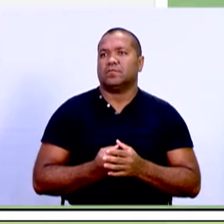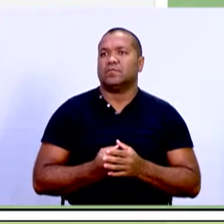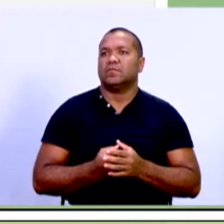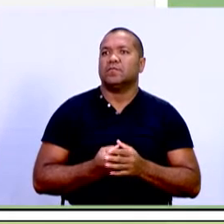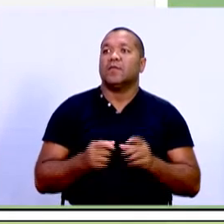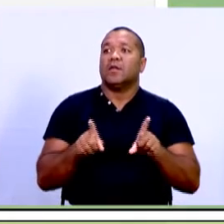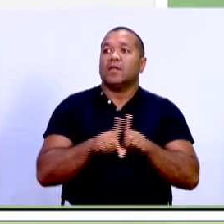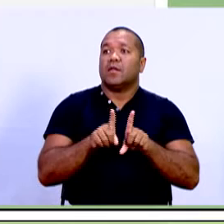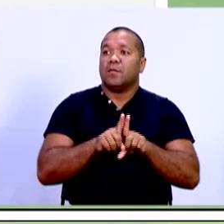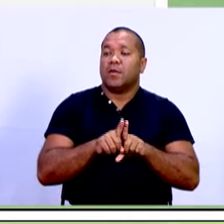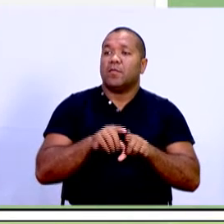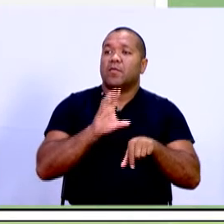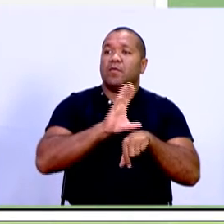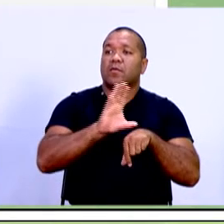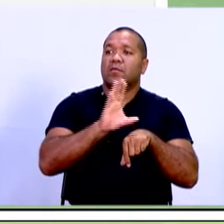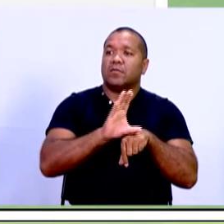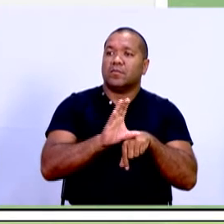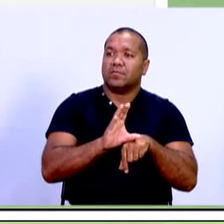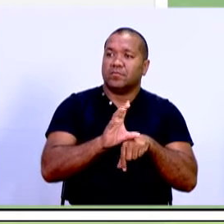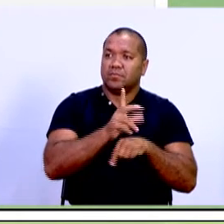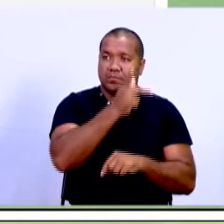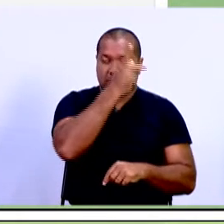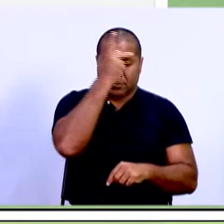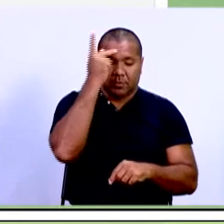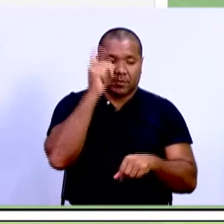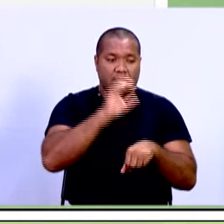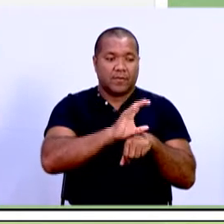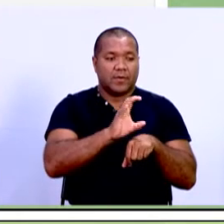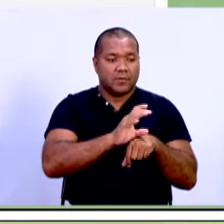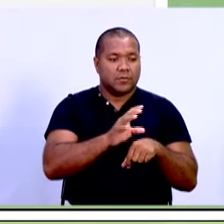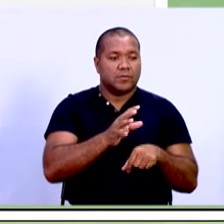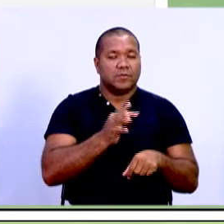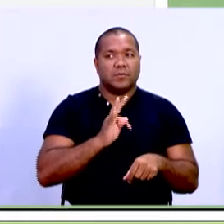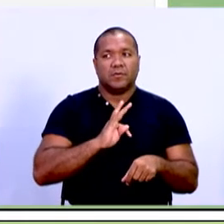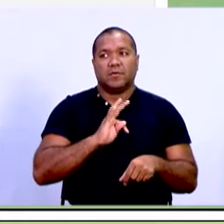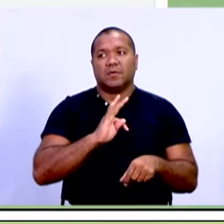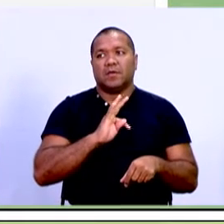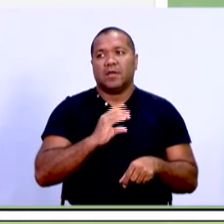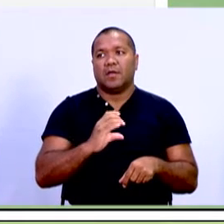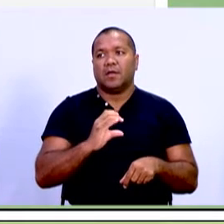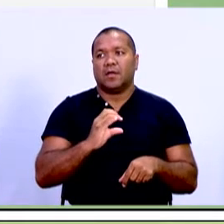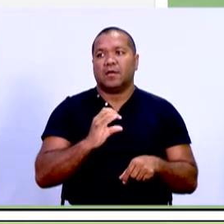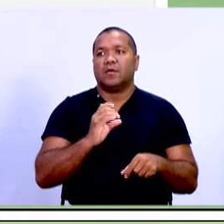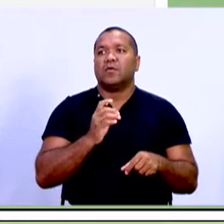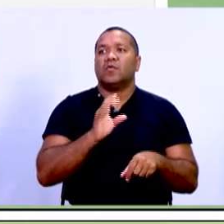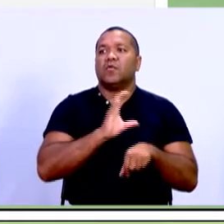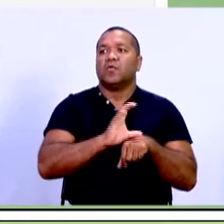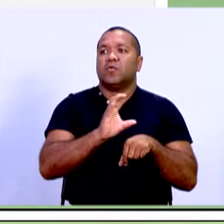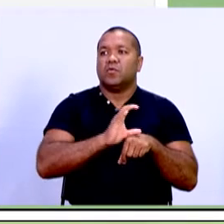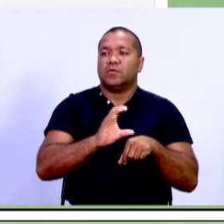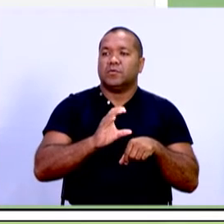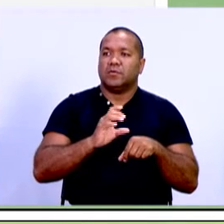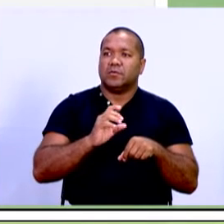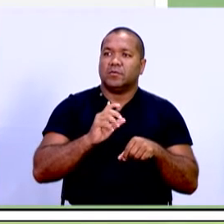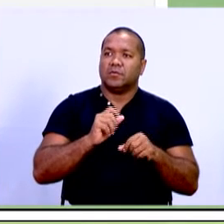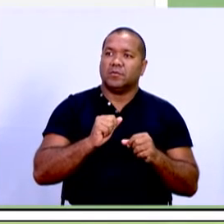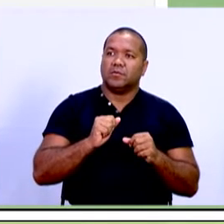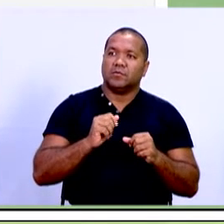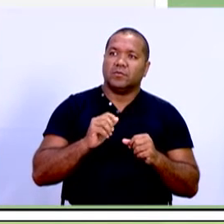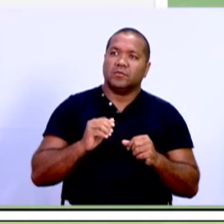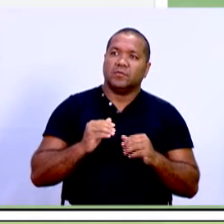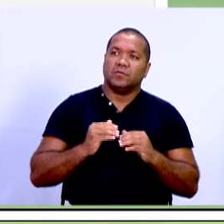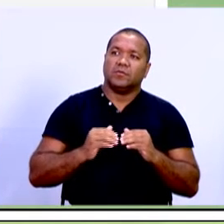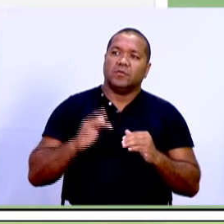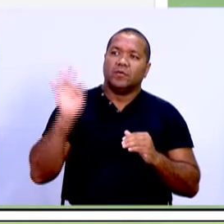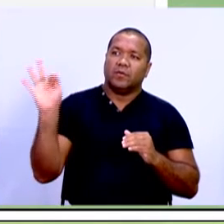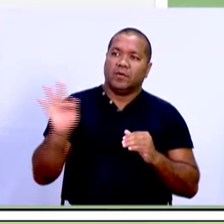por modalidade, pessoas que fazem cursos técnicos, curso bacharelado. Então, com